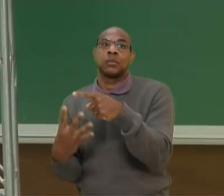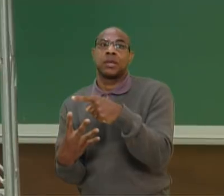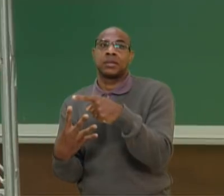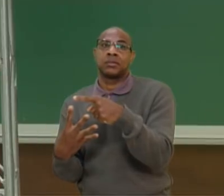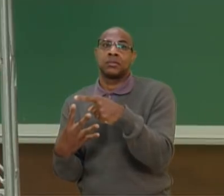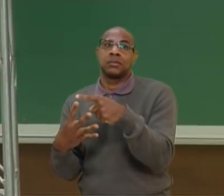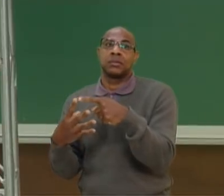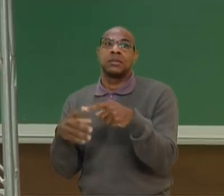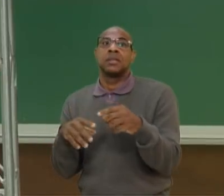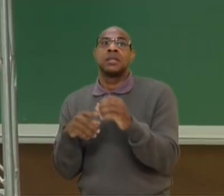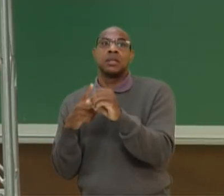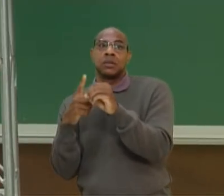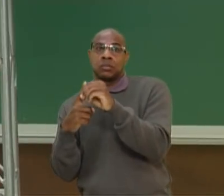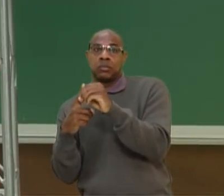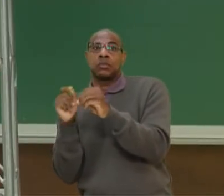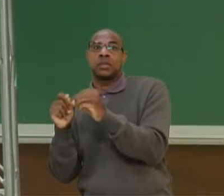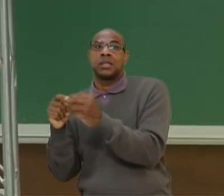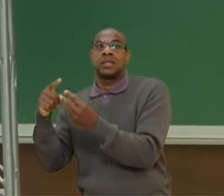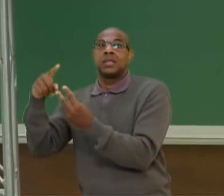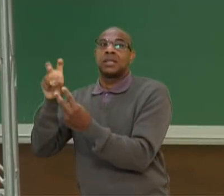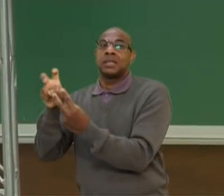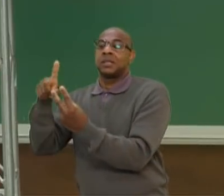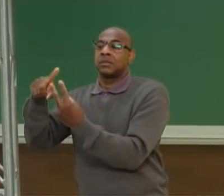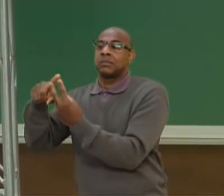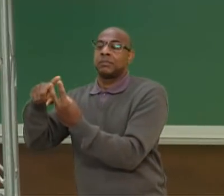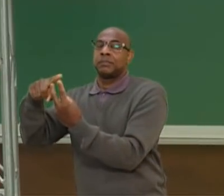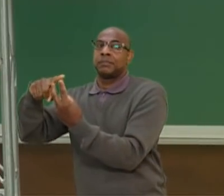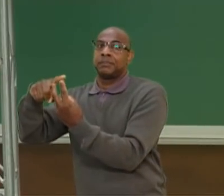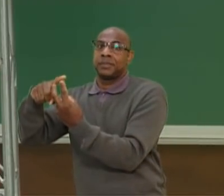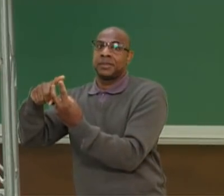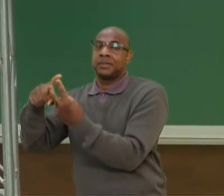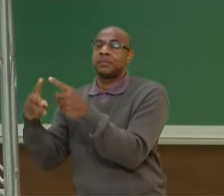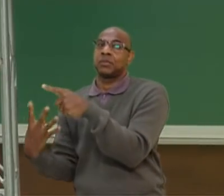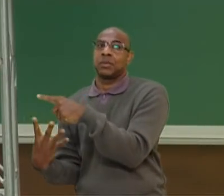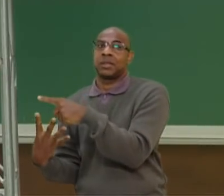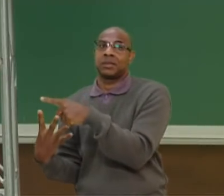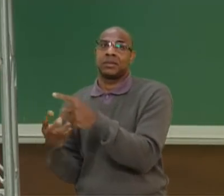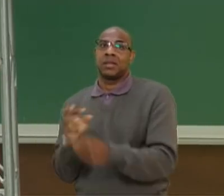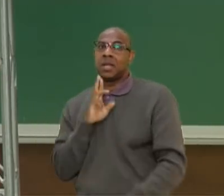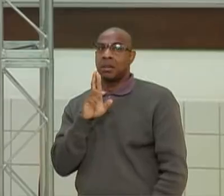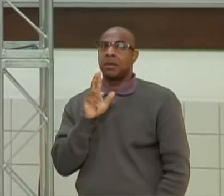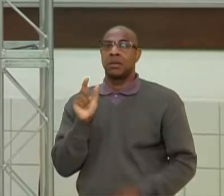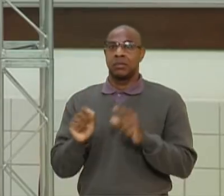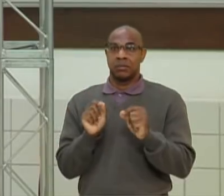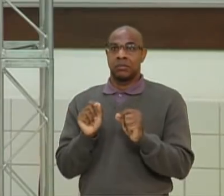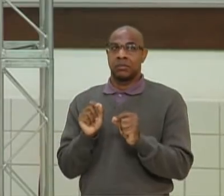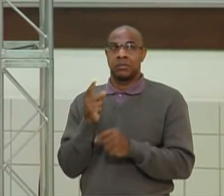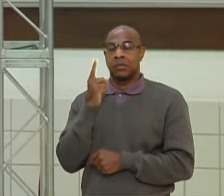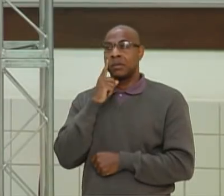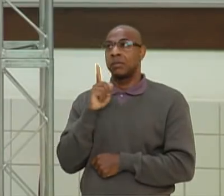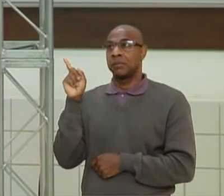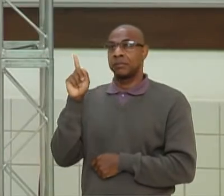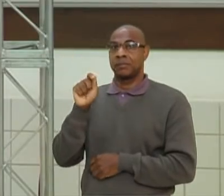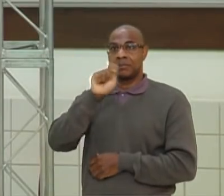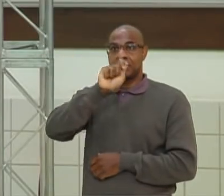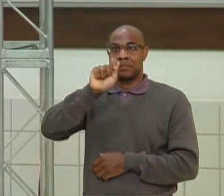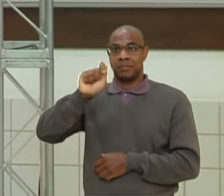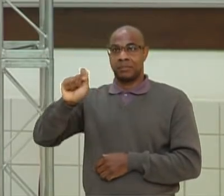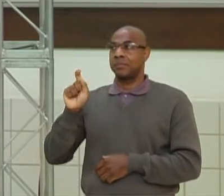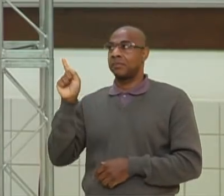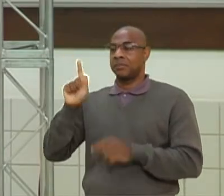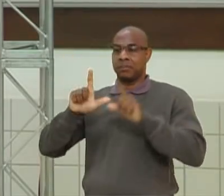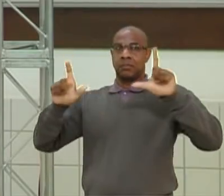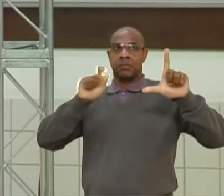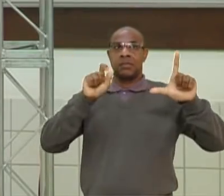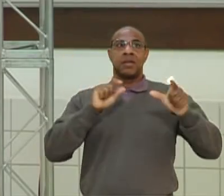4. Resolvendo agora, nós vamos ter a resposta. Então, vamos agora para o quadro aqui, que eu fiz